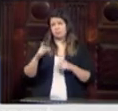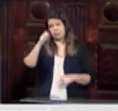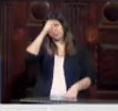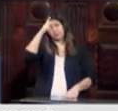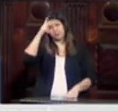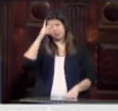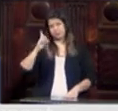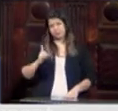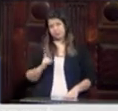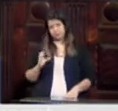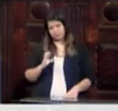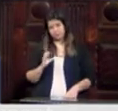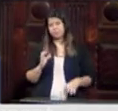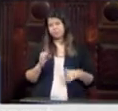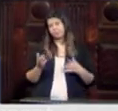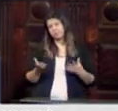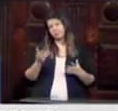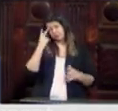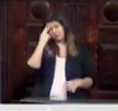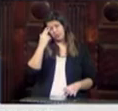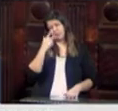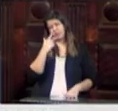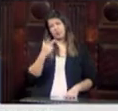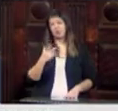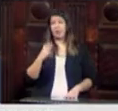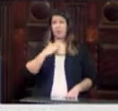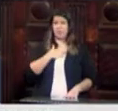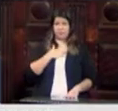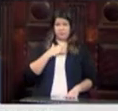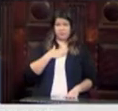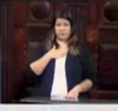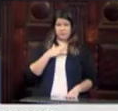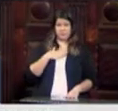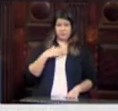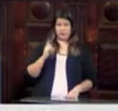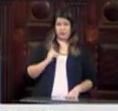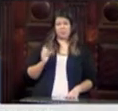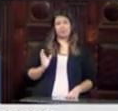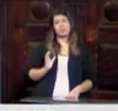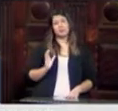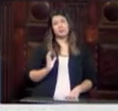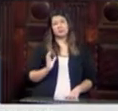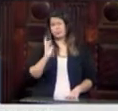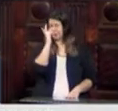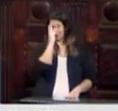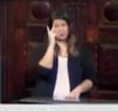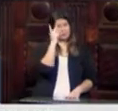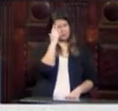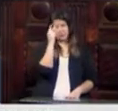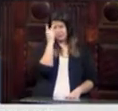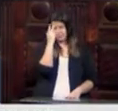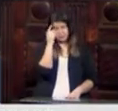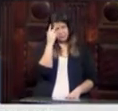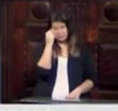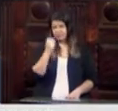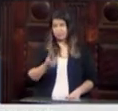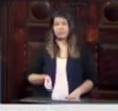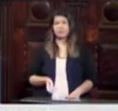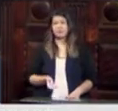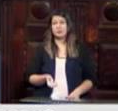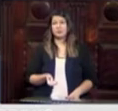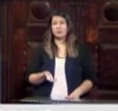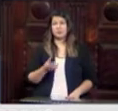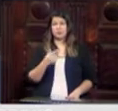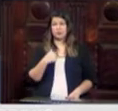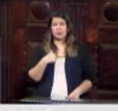que a senhora diga assim: a minha Duque de Caxias. É natural. Eu